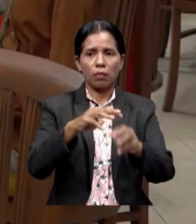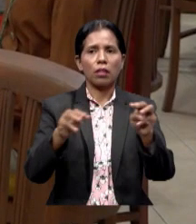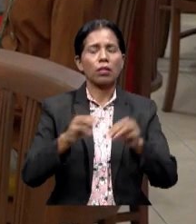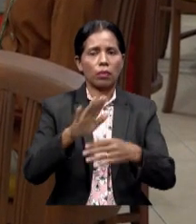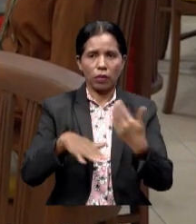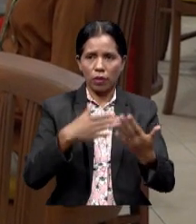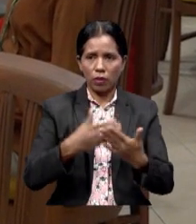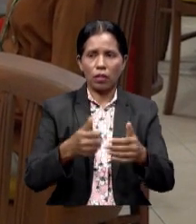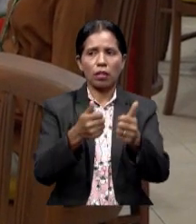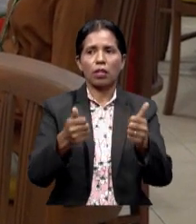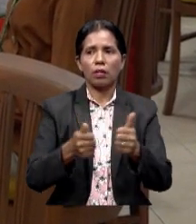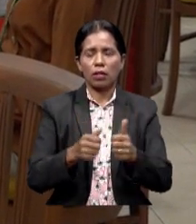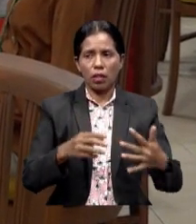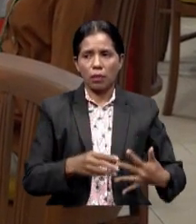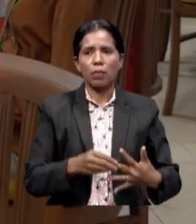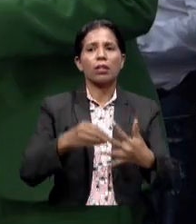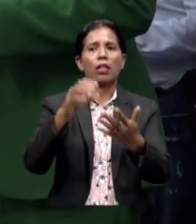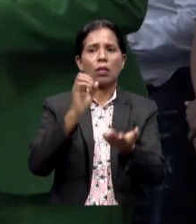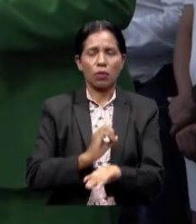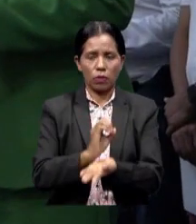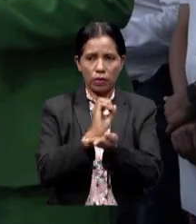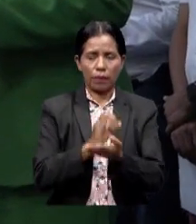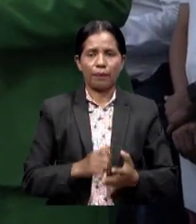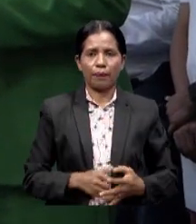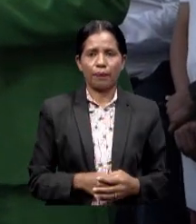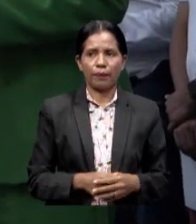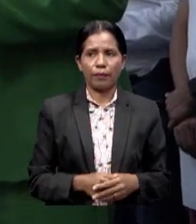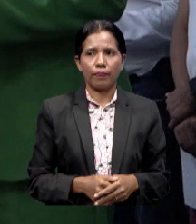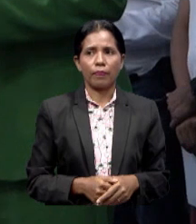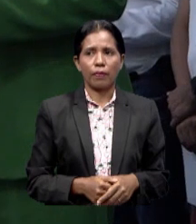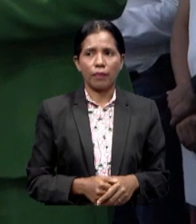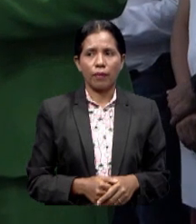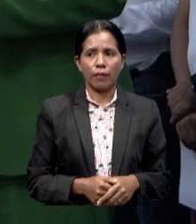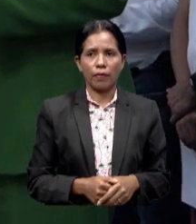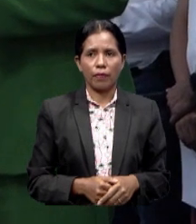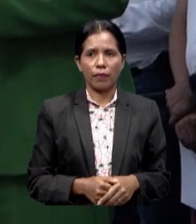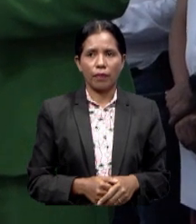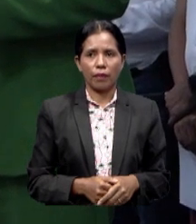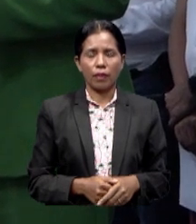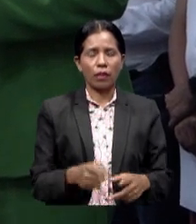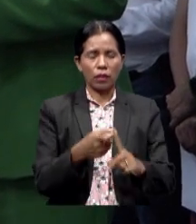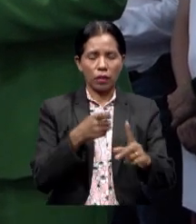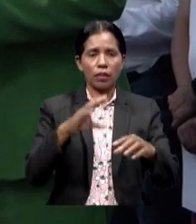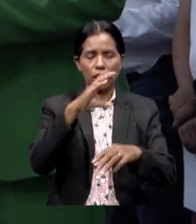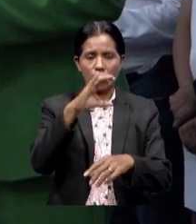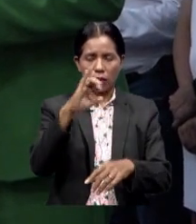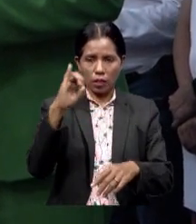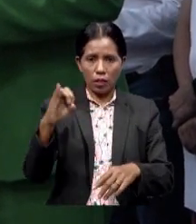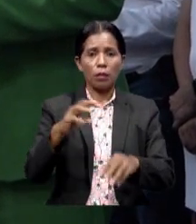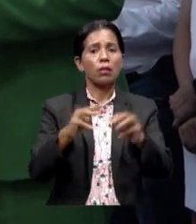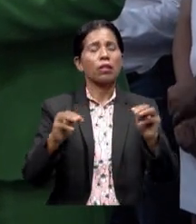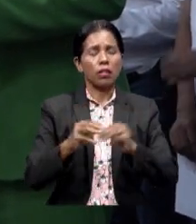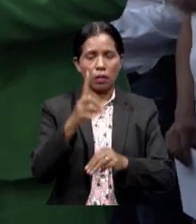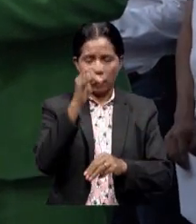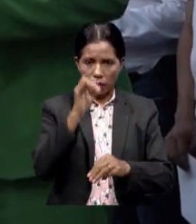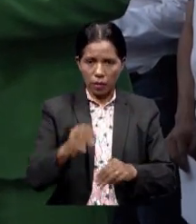region administrativa especial o ikusi ambeno. Kumbesa koe CCI munisipi dili, ia ora espiritu fong,